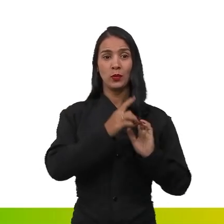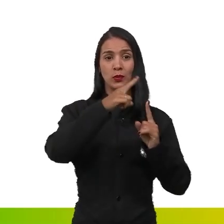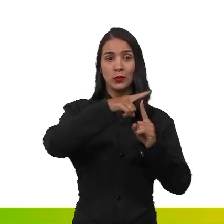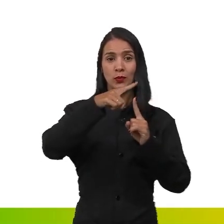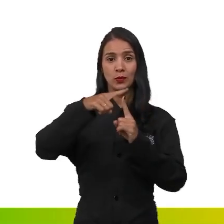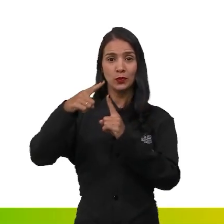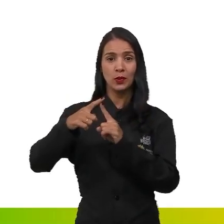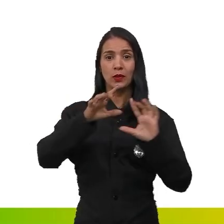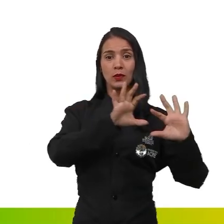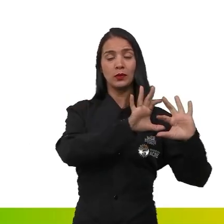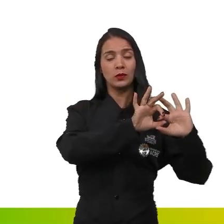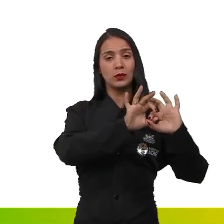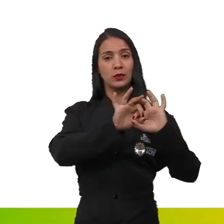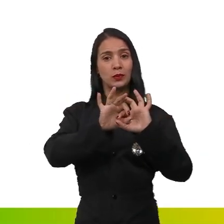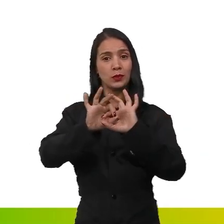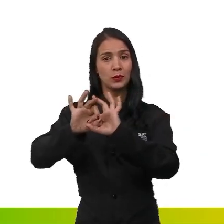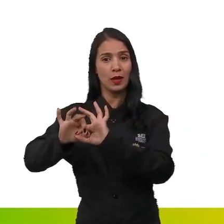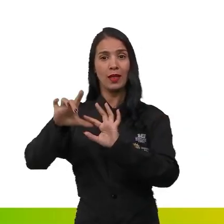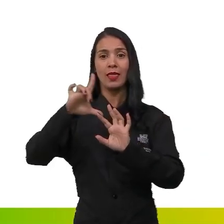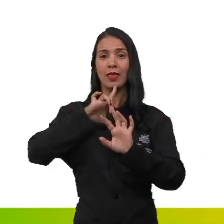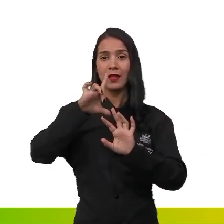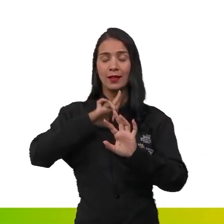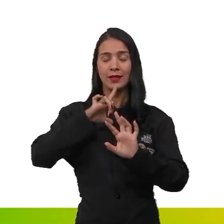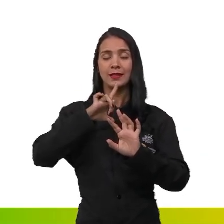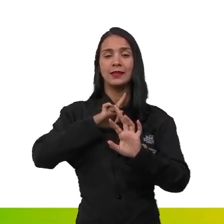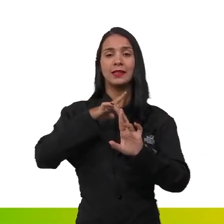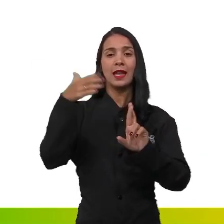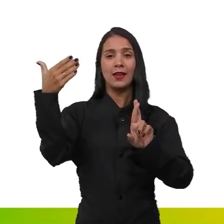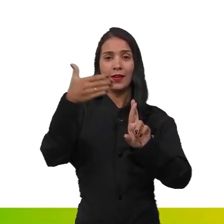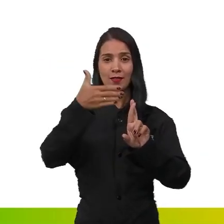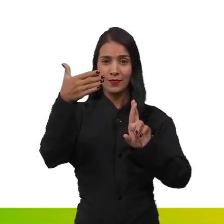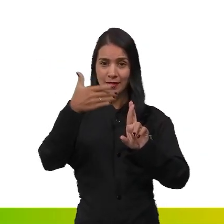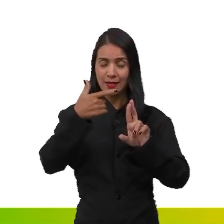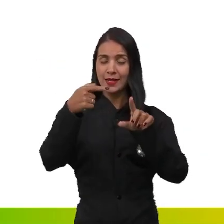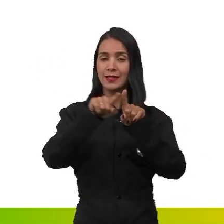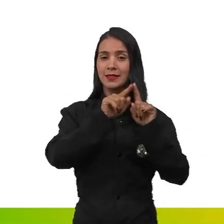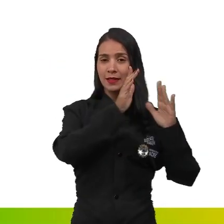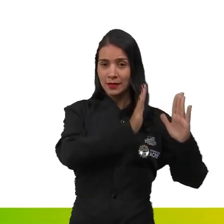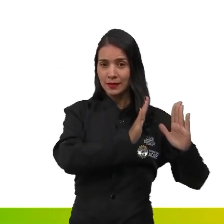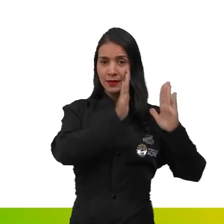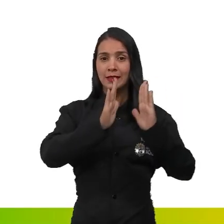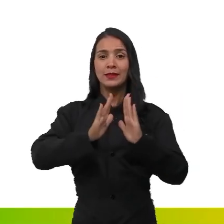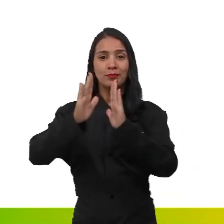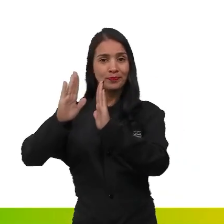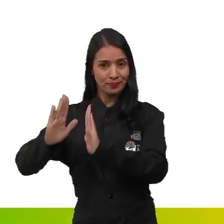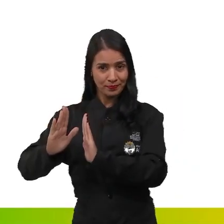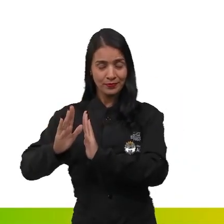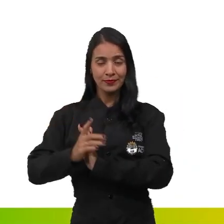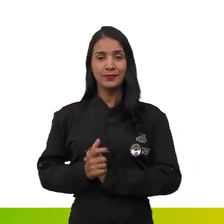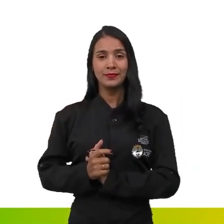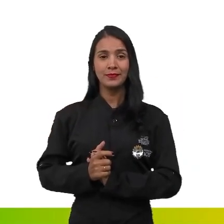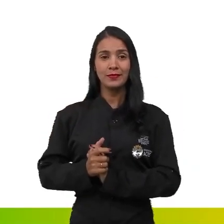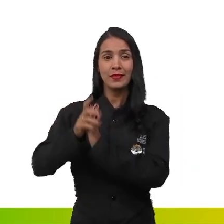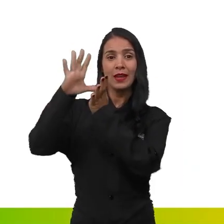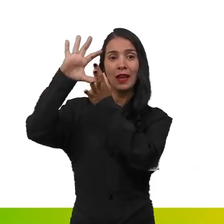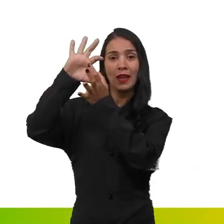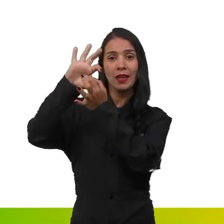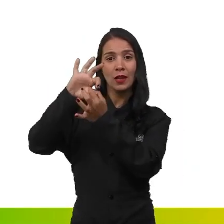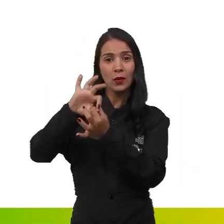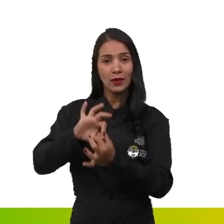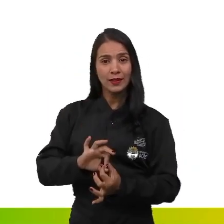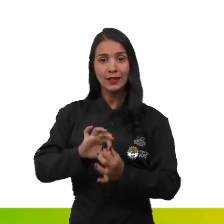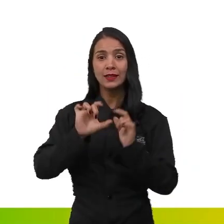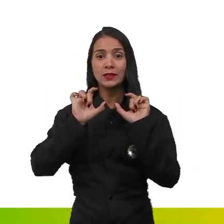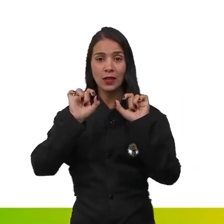coesão, nós temos a referencial e a sequencial. E quanto à questão da coerência, é importante